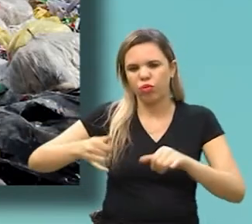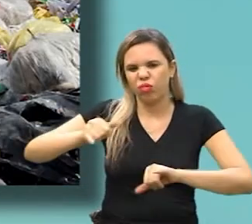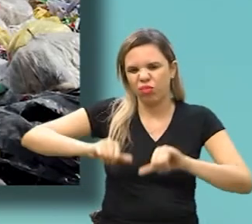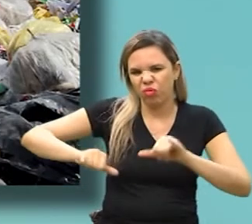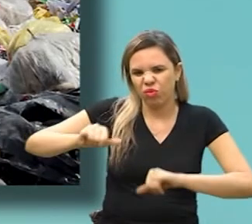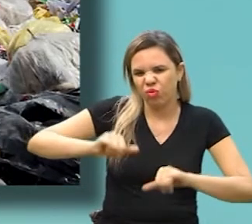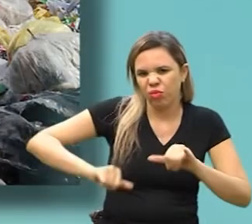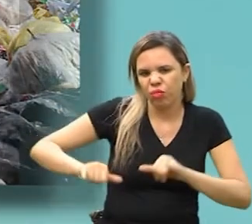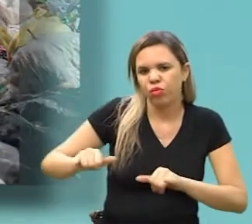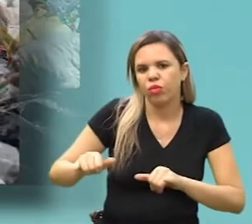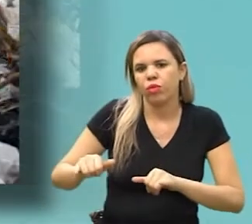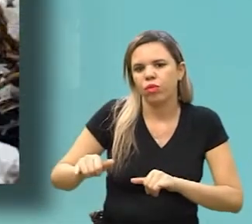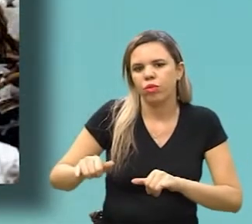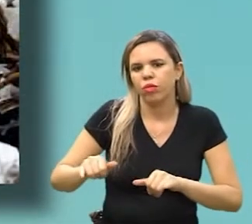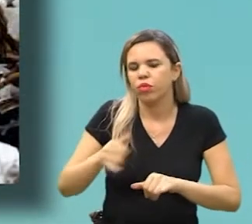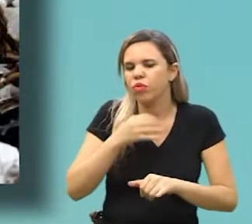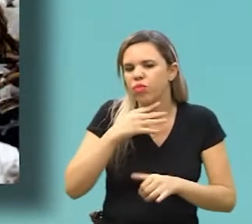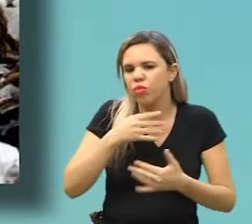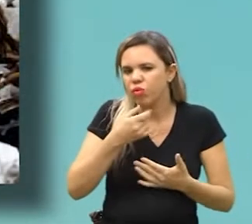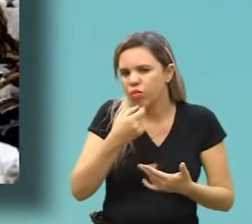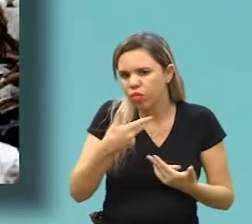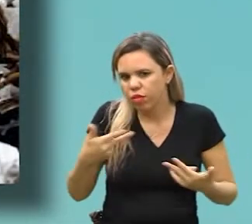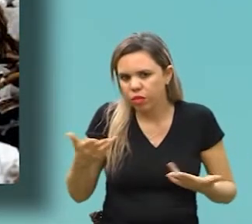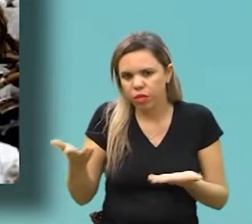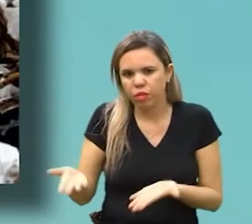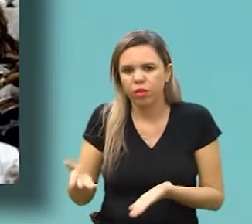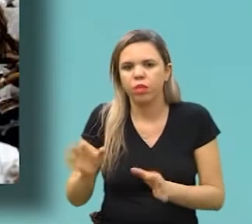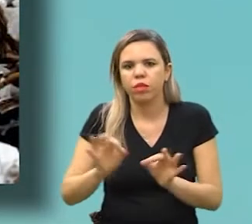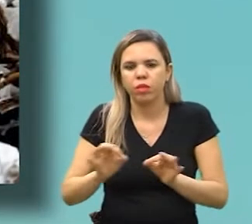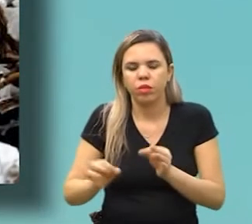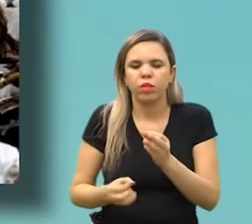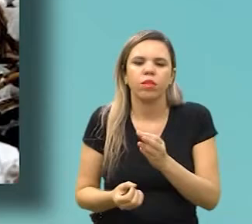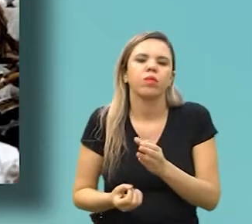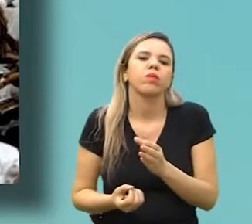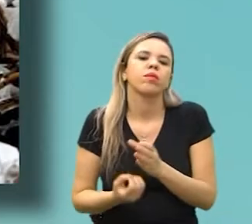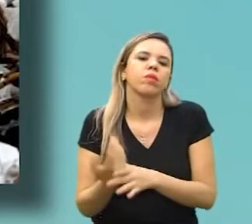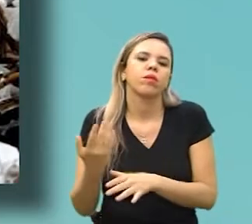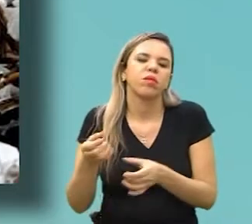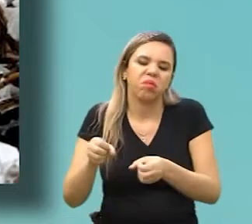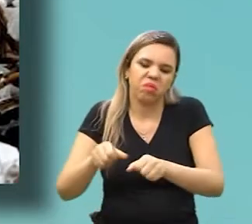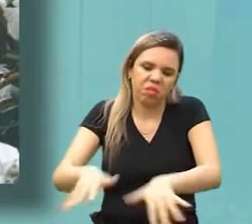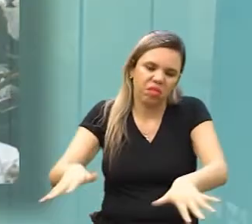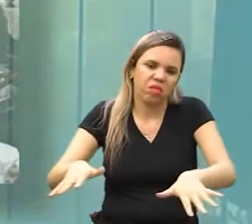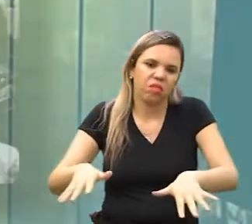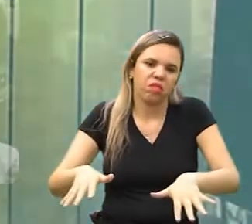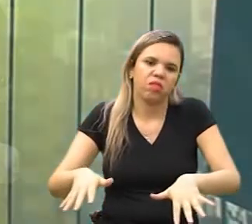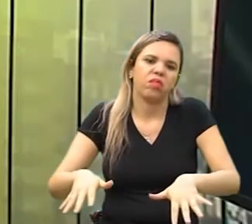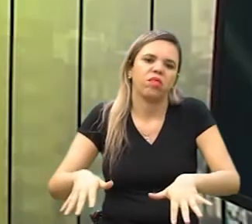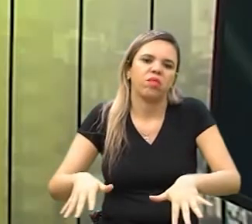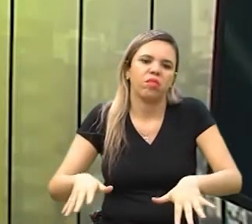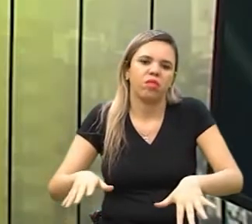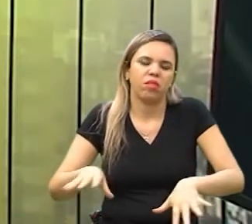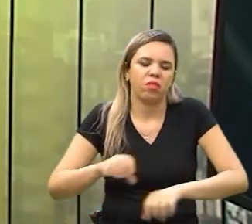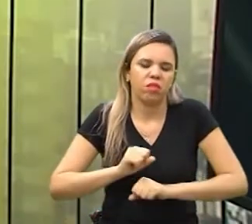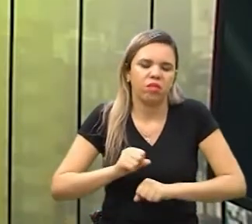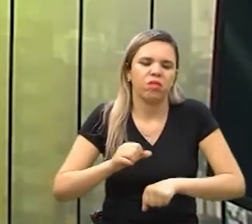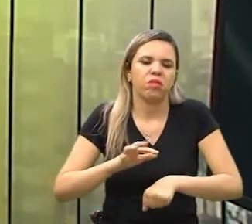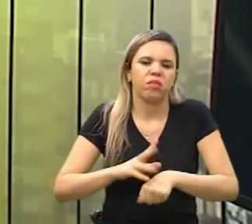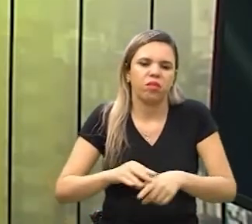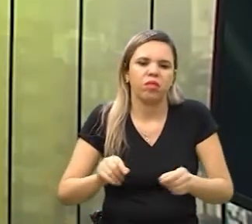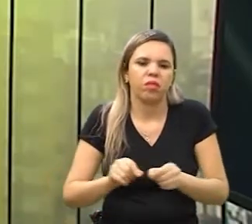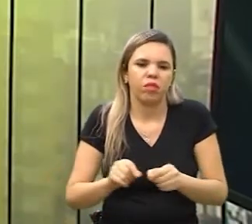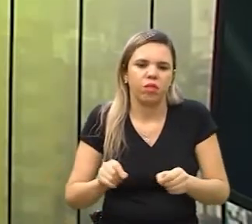materiais tóxicos, como pilhas, remédios, eles acabam produzindo efluentes que contaminam solos,